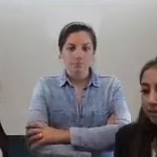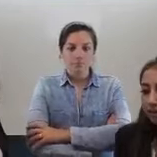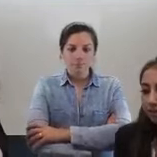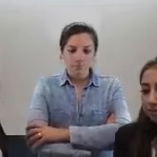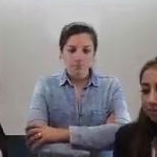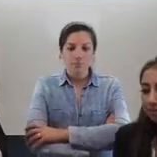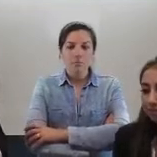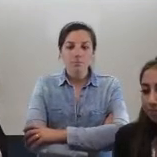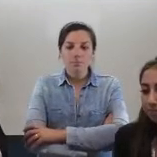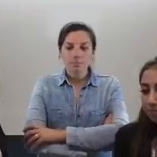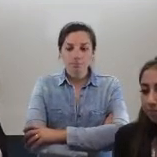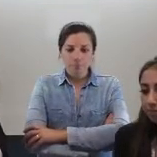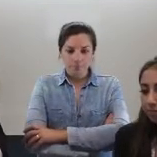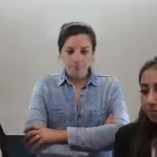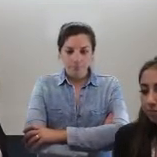escolares.